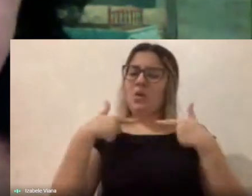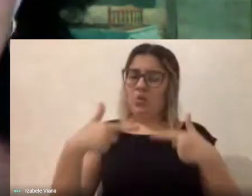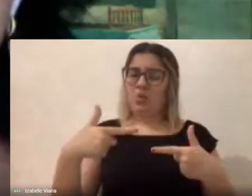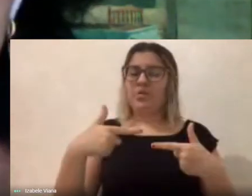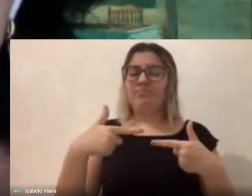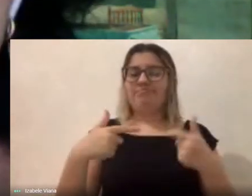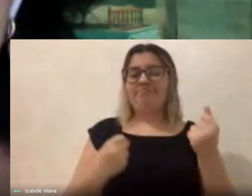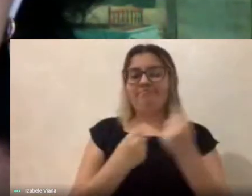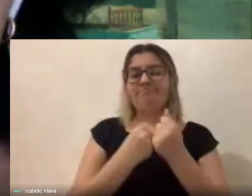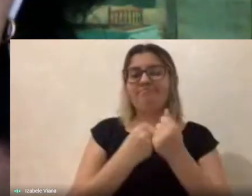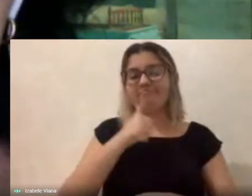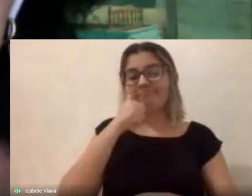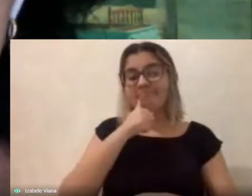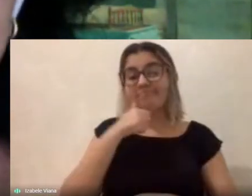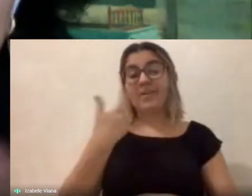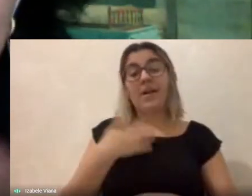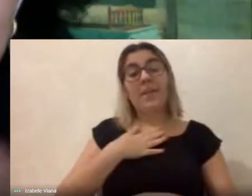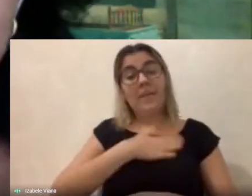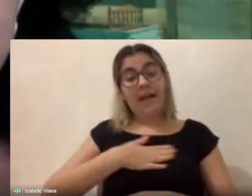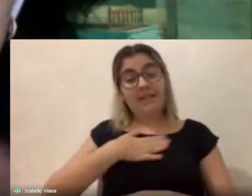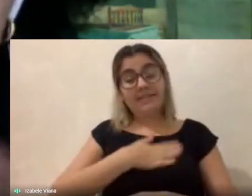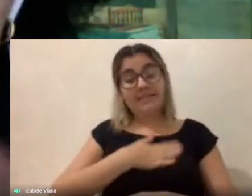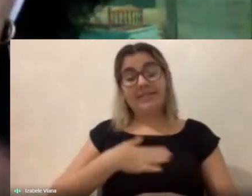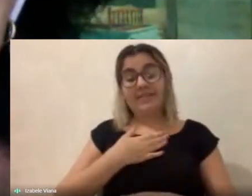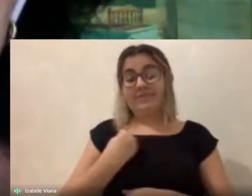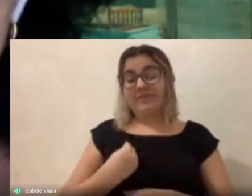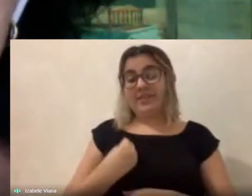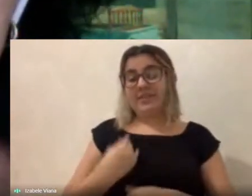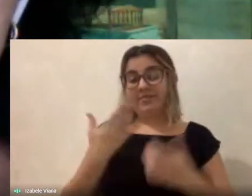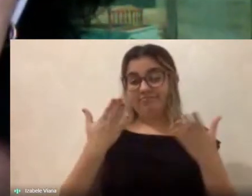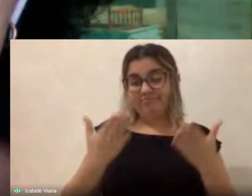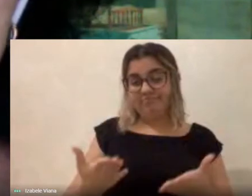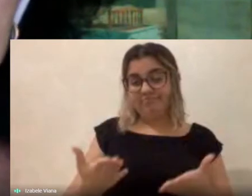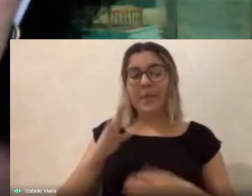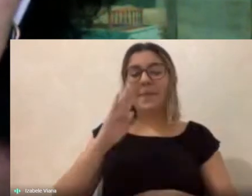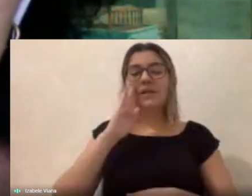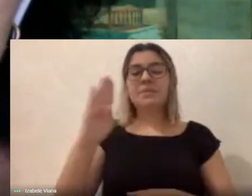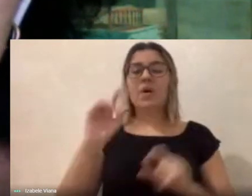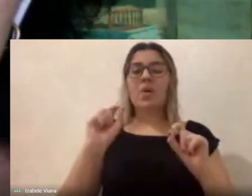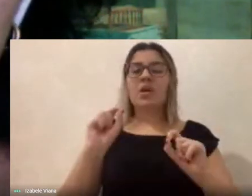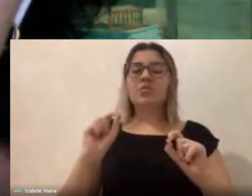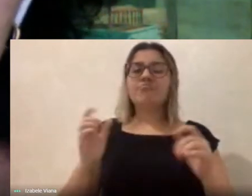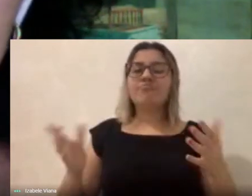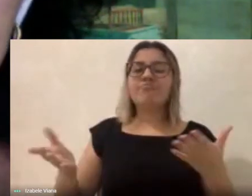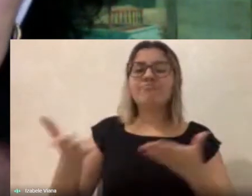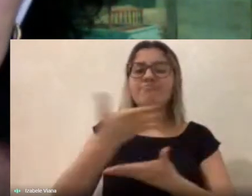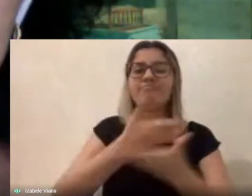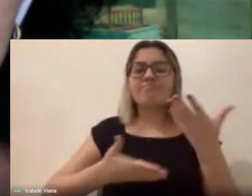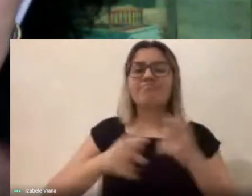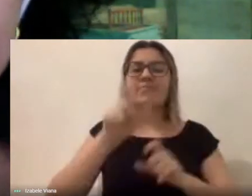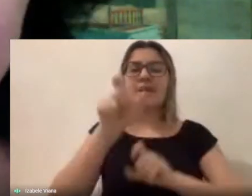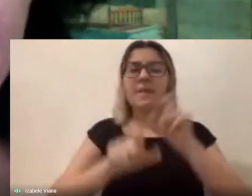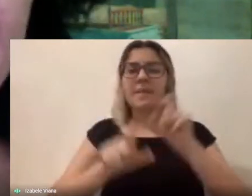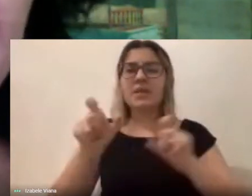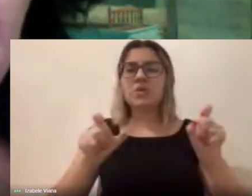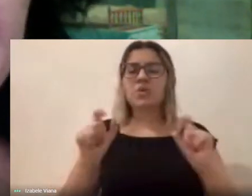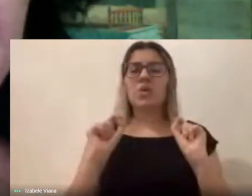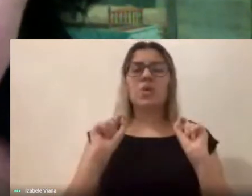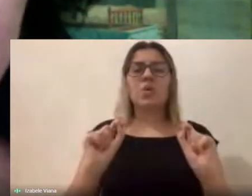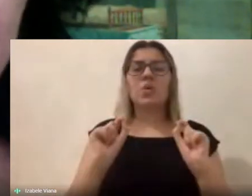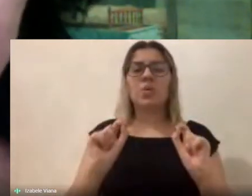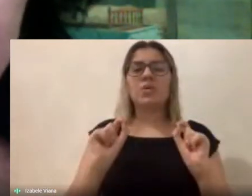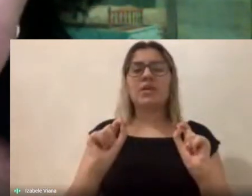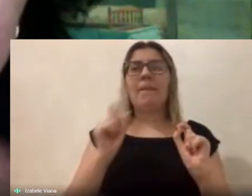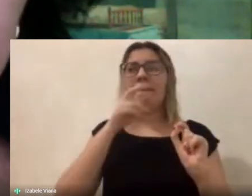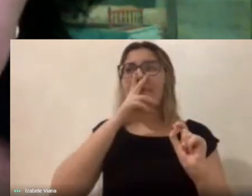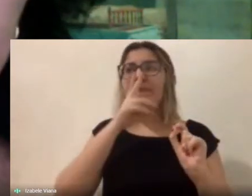e, principalmente, estar junto dessas pessoas que são hoje verdadeiras granadas